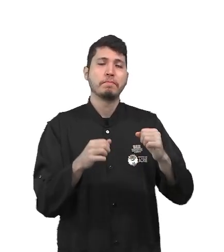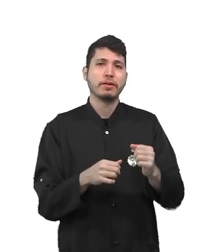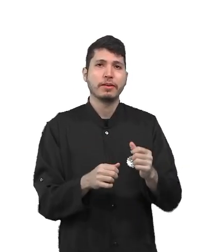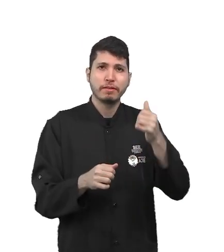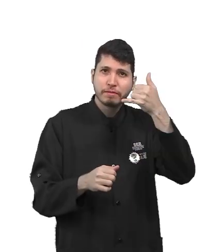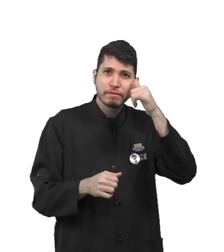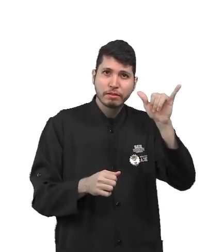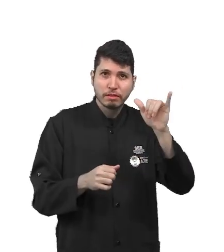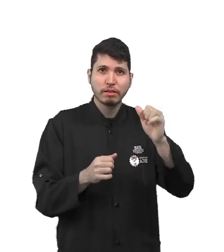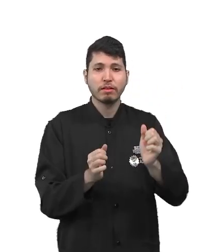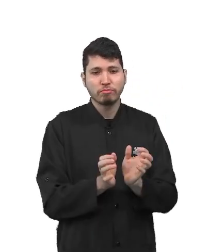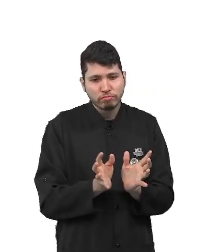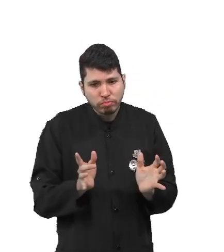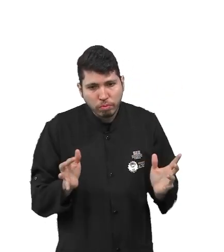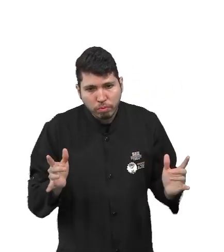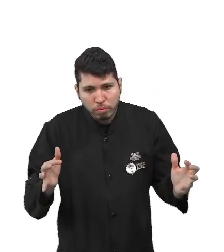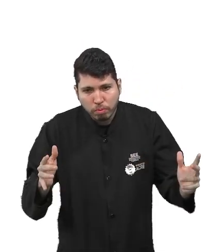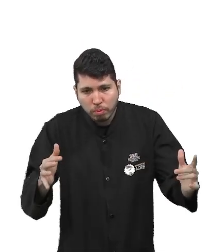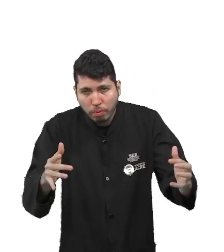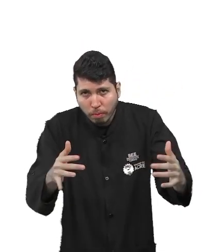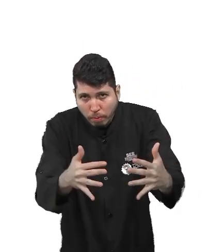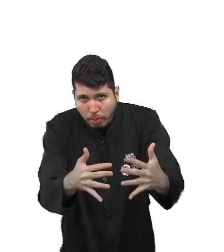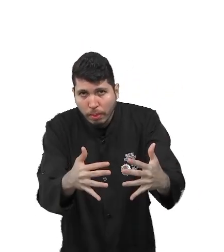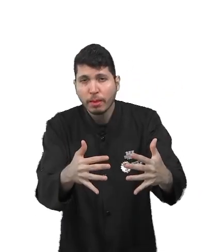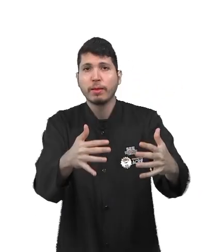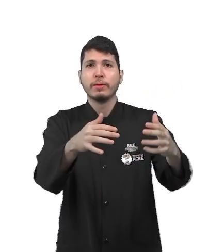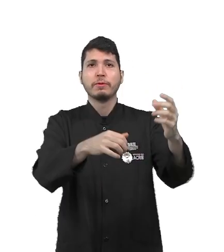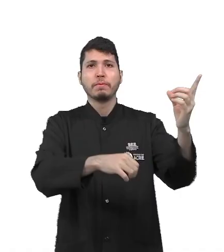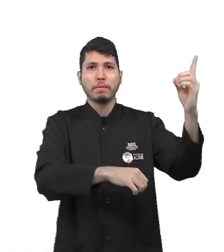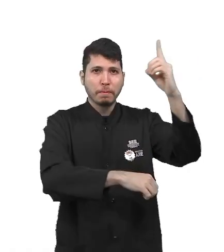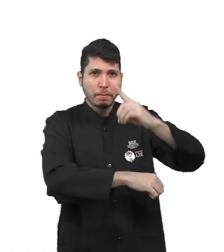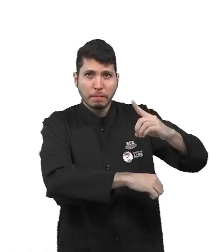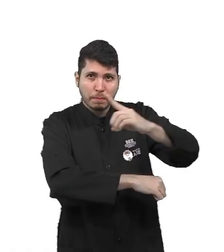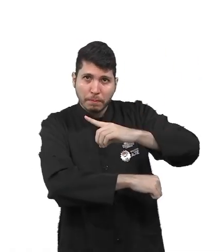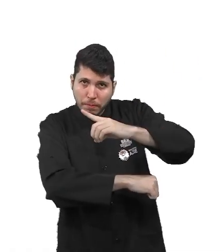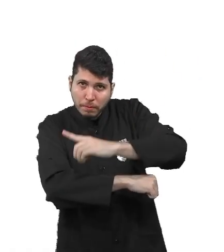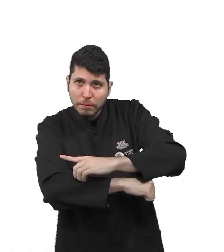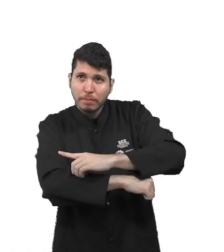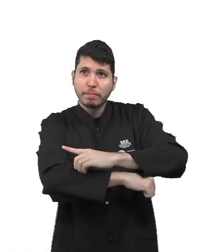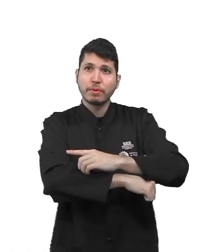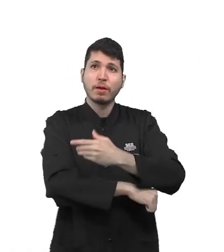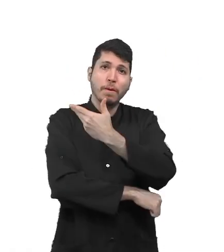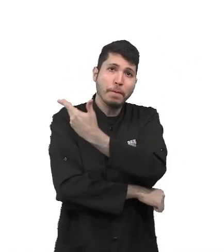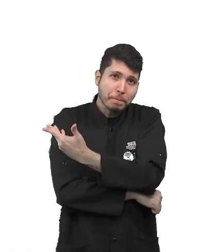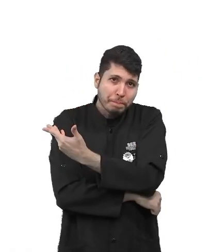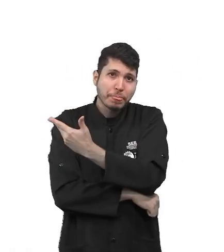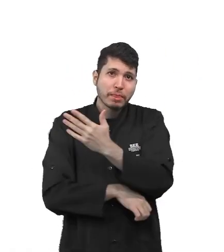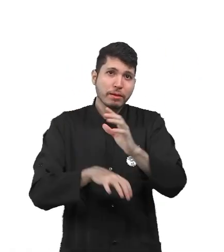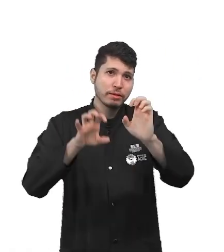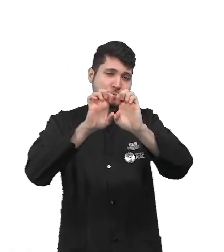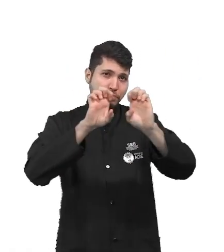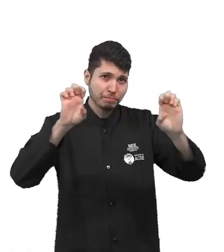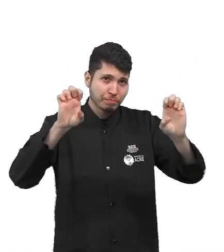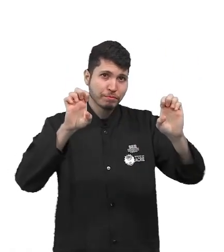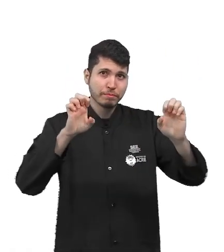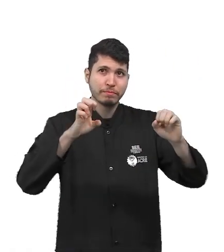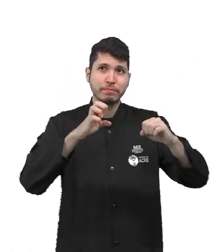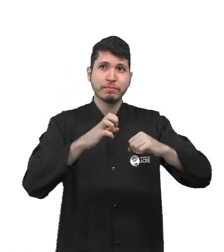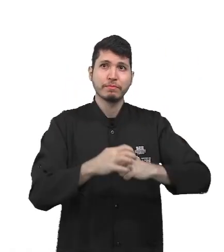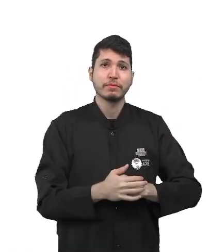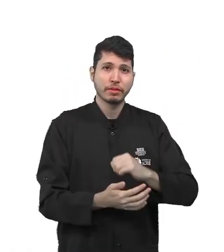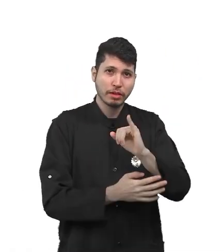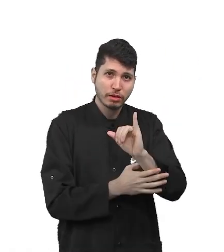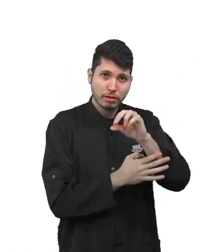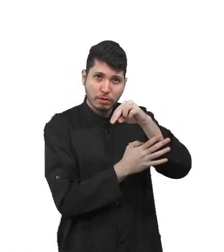dengue. Sabe-se que o número F de infectados é dado pela função. Olha lá a função que a gente vai trabalhar, tá? Incompleta, né,